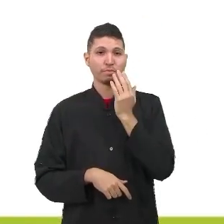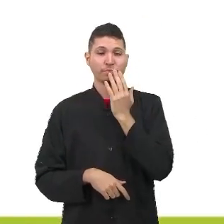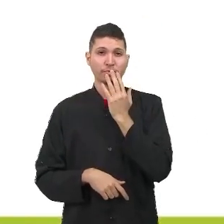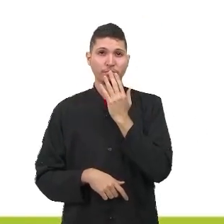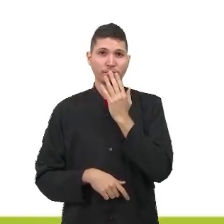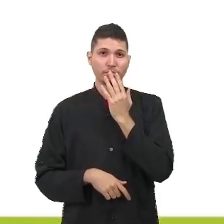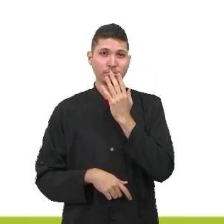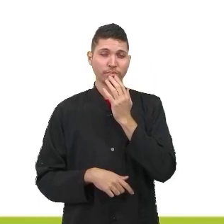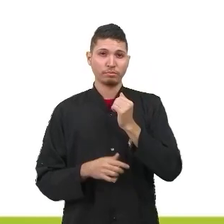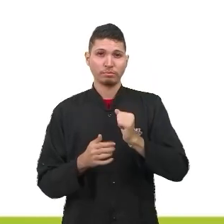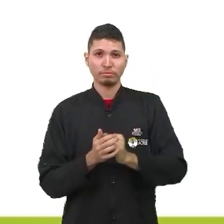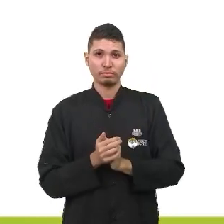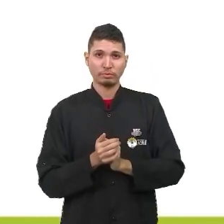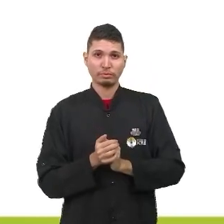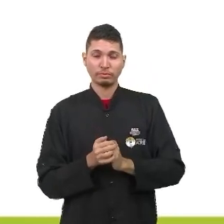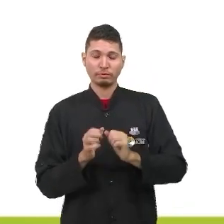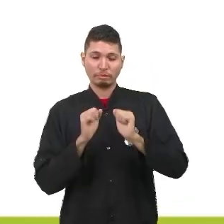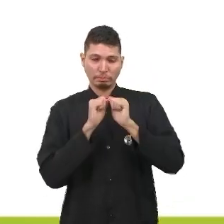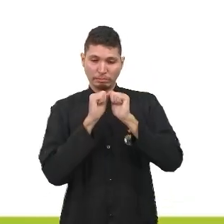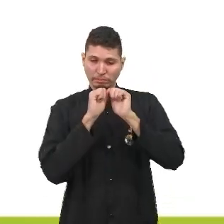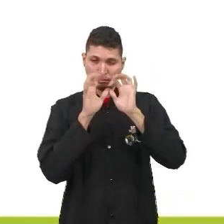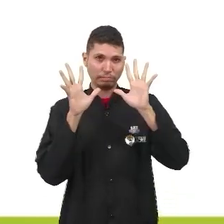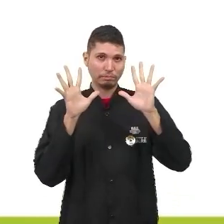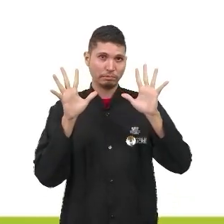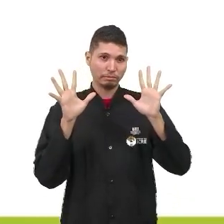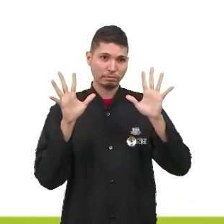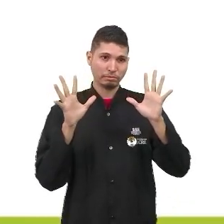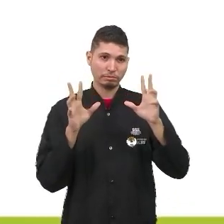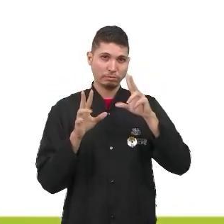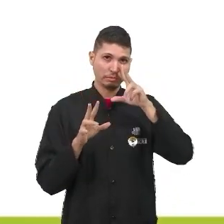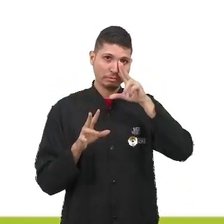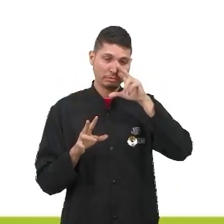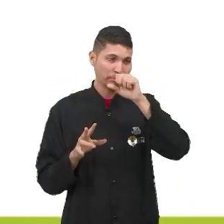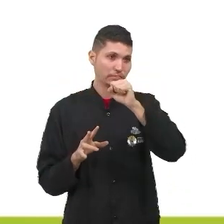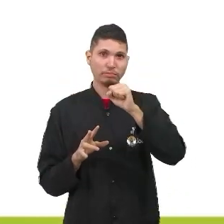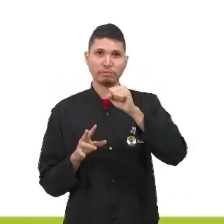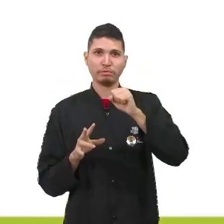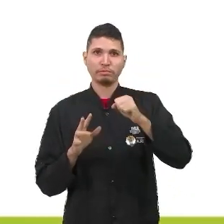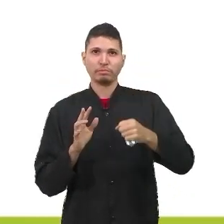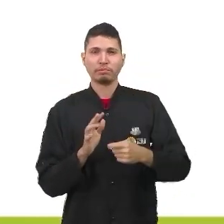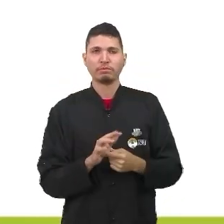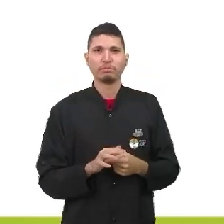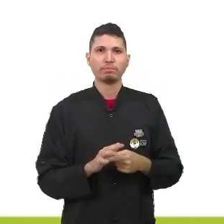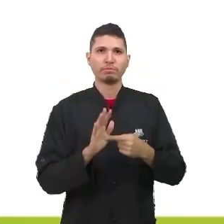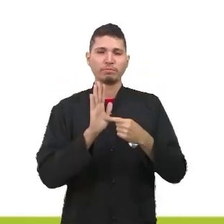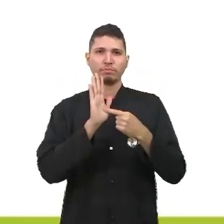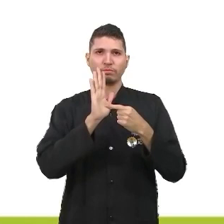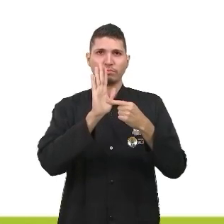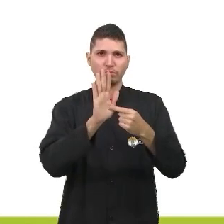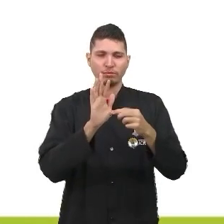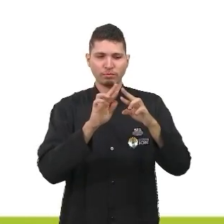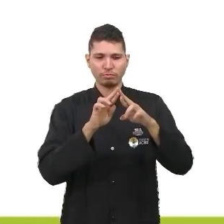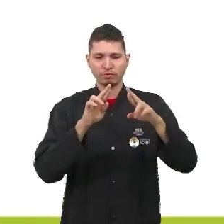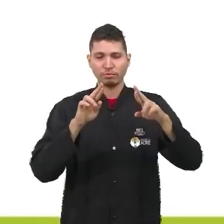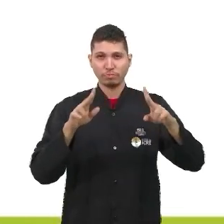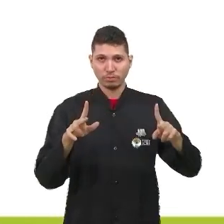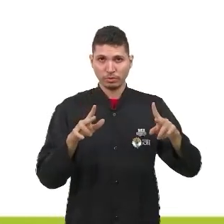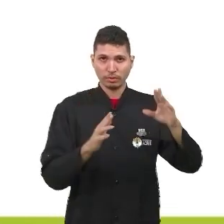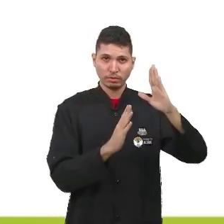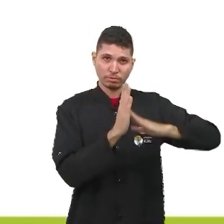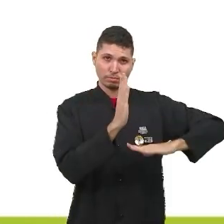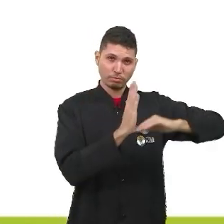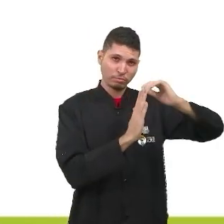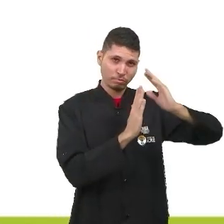que saltavam da tela e formas que desfiguravam a representação humana muito longe das pinturas acadêmicas que